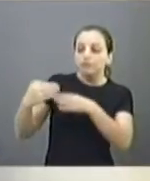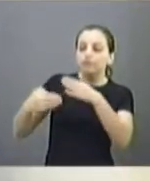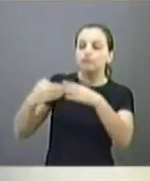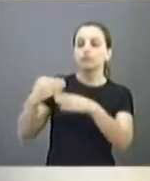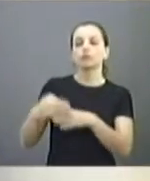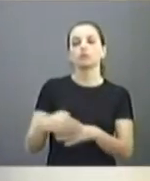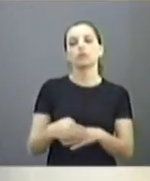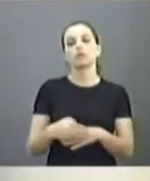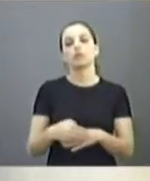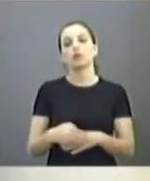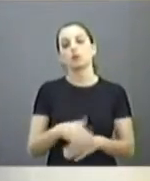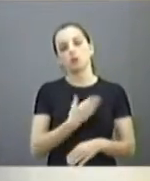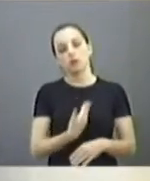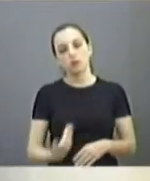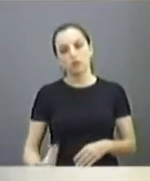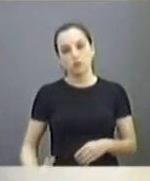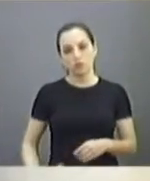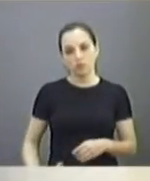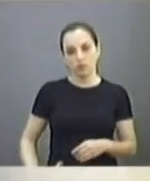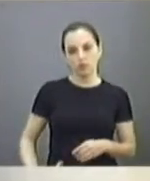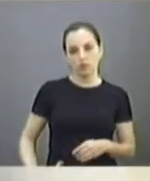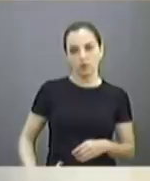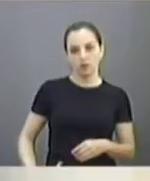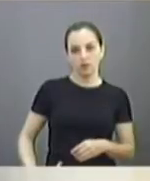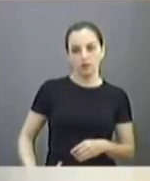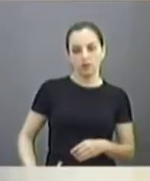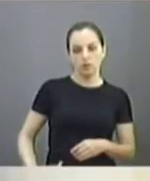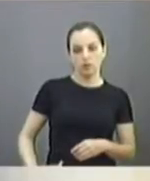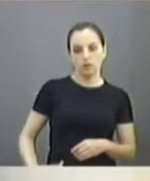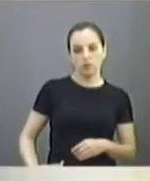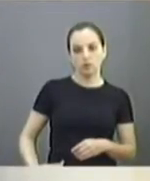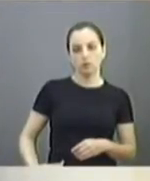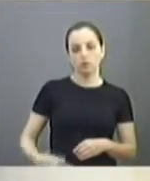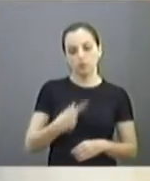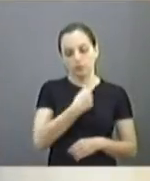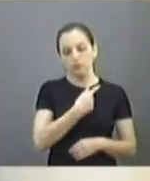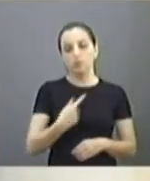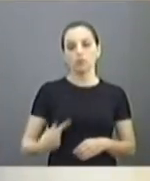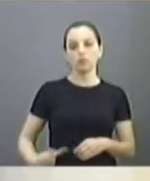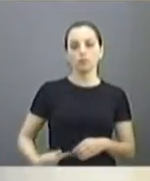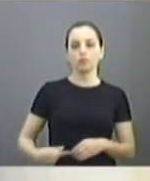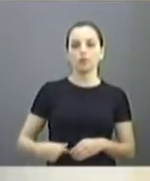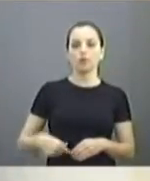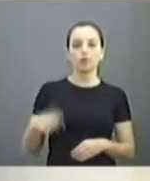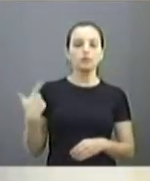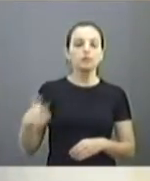Fundação Casa pelo governo Alckmin. Não existe nenhuma